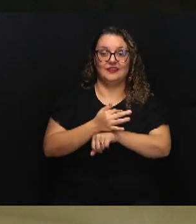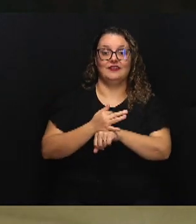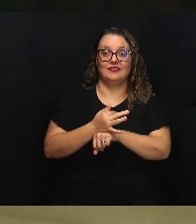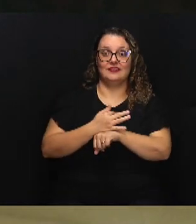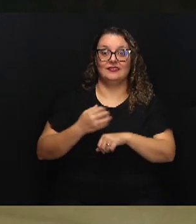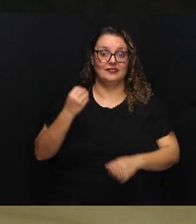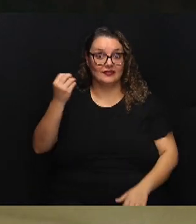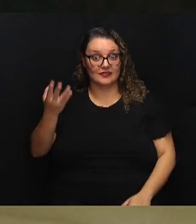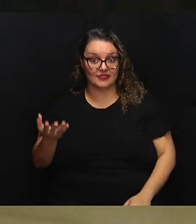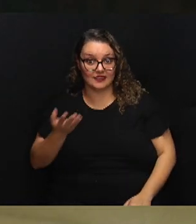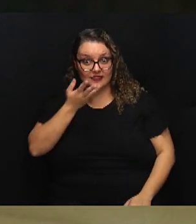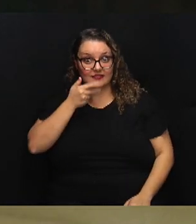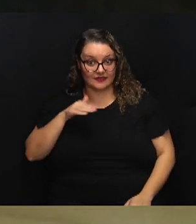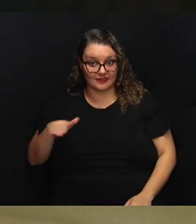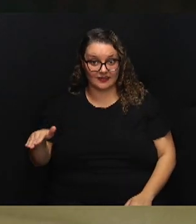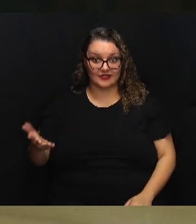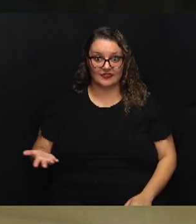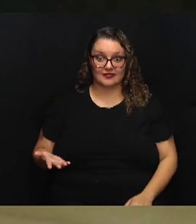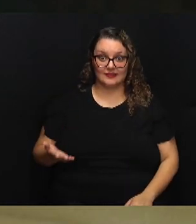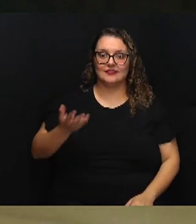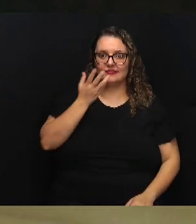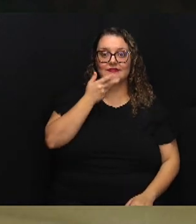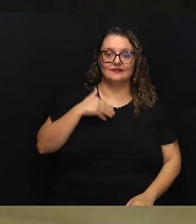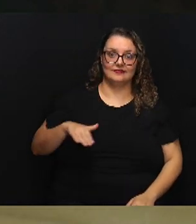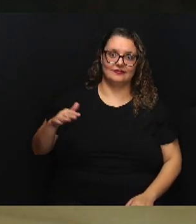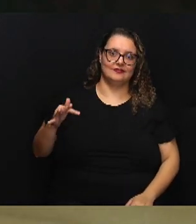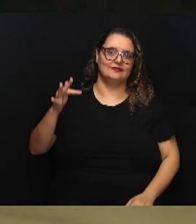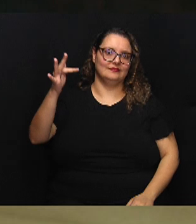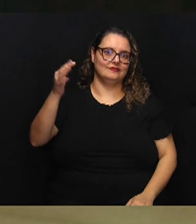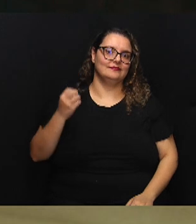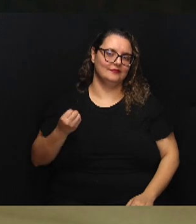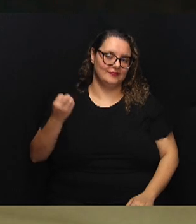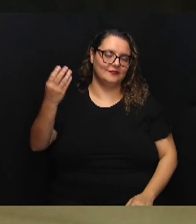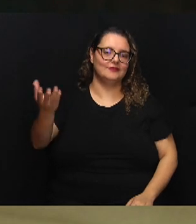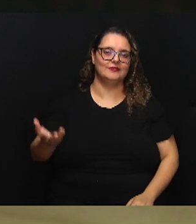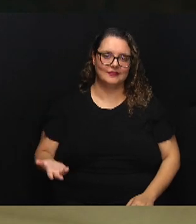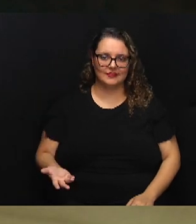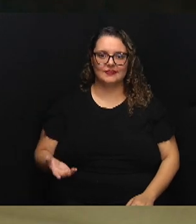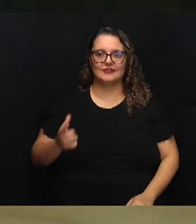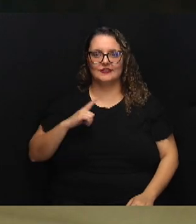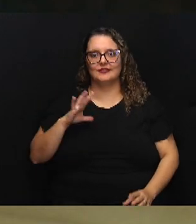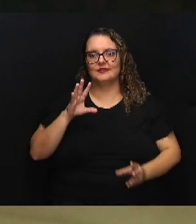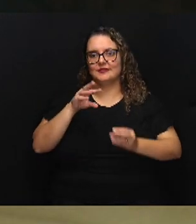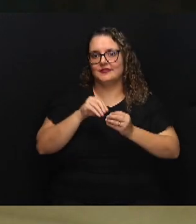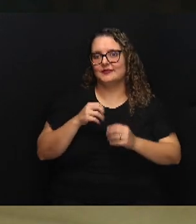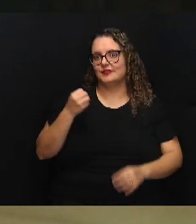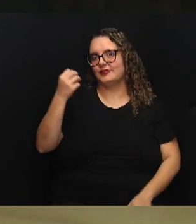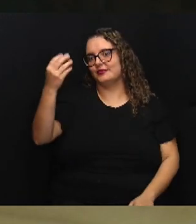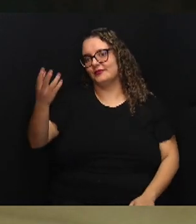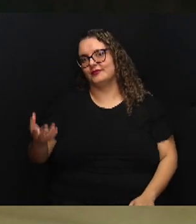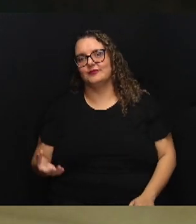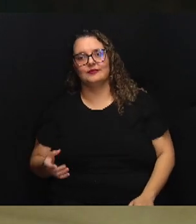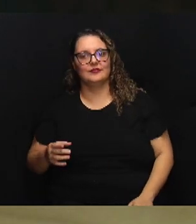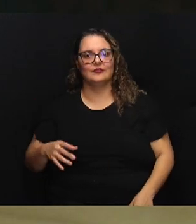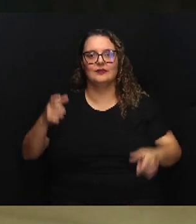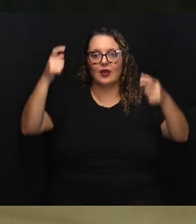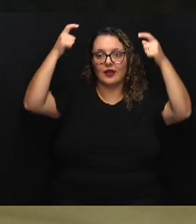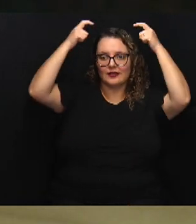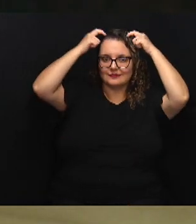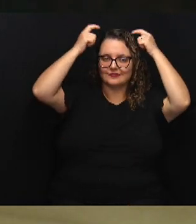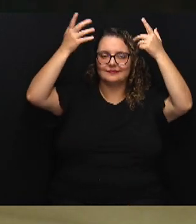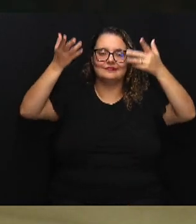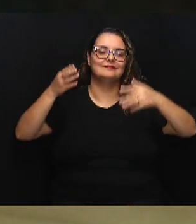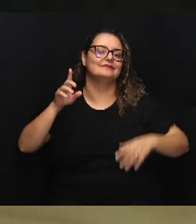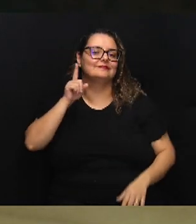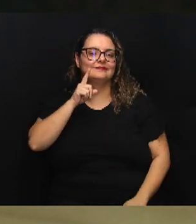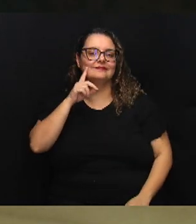viagem desde a infância, né? Tem as crianças que fecham pacote, que vão para Disney, ou enfim, vai